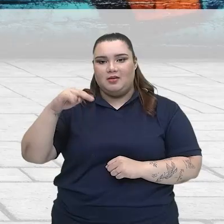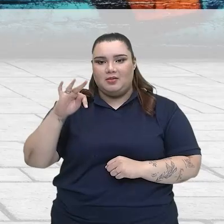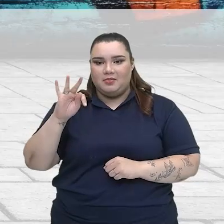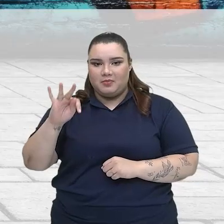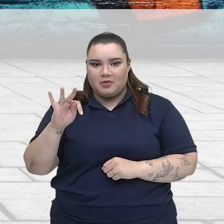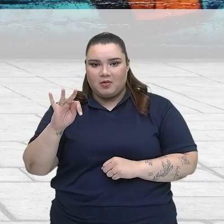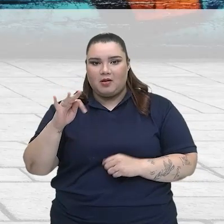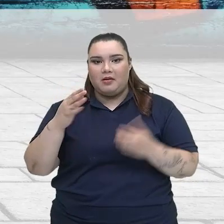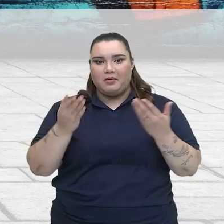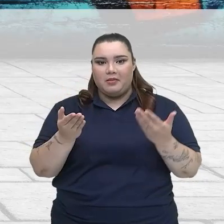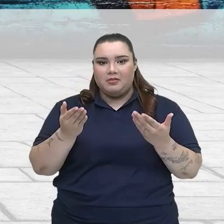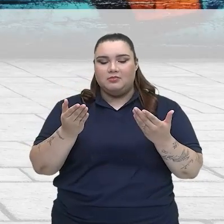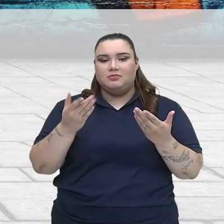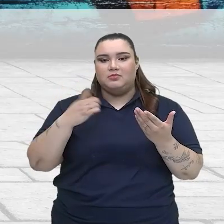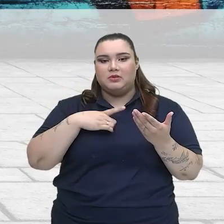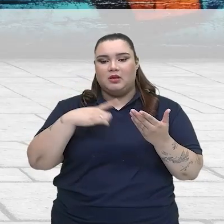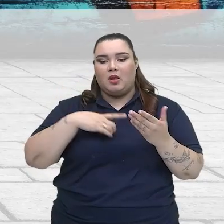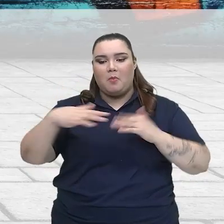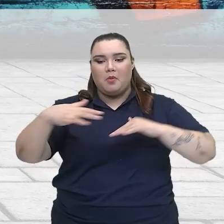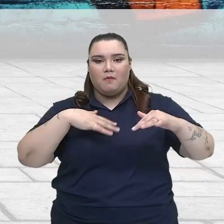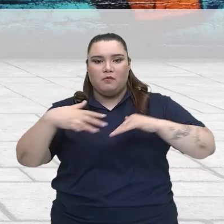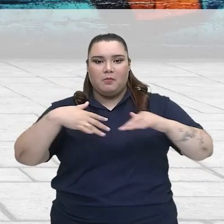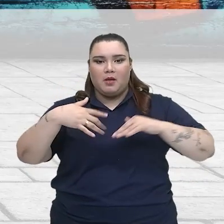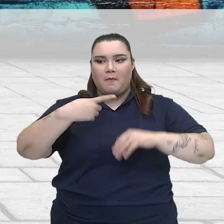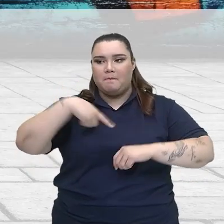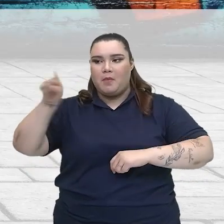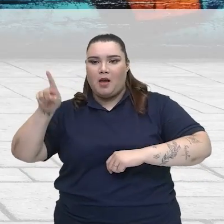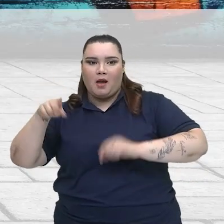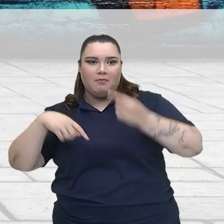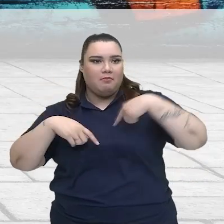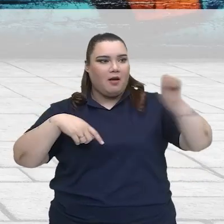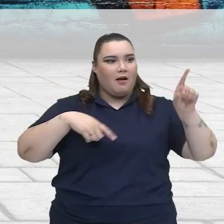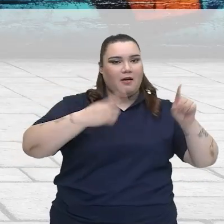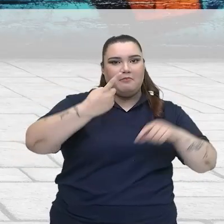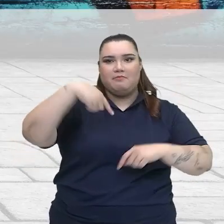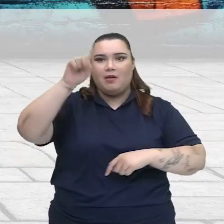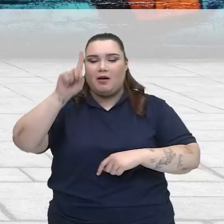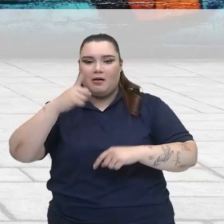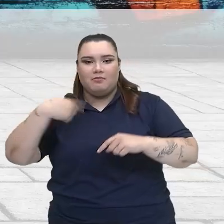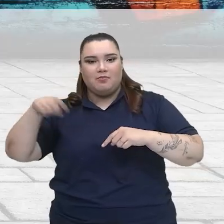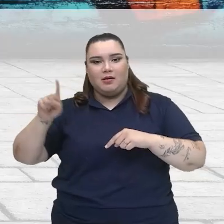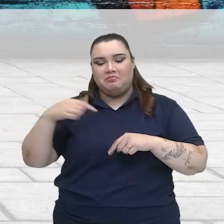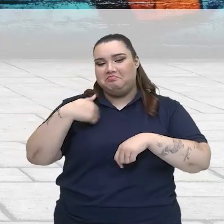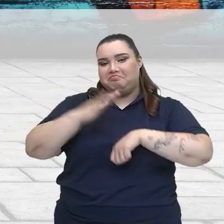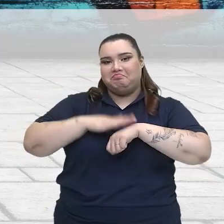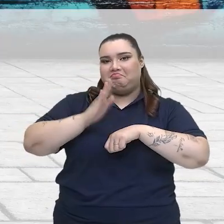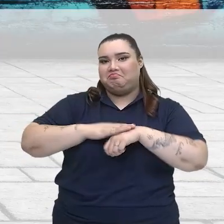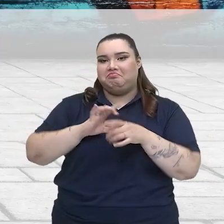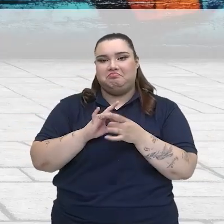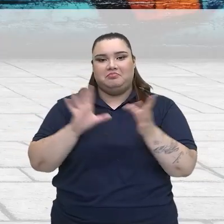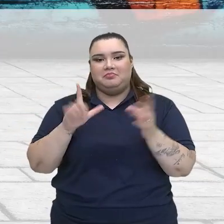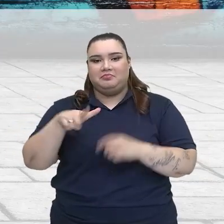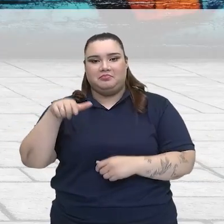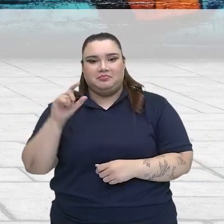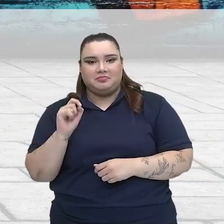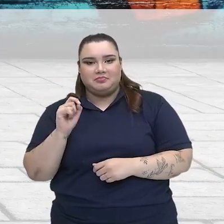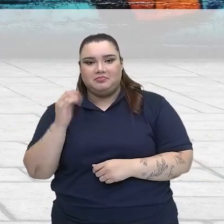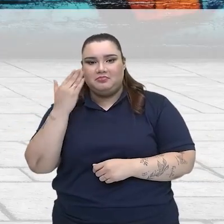Point em si é apontar, ou seja, eu aponto em direções que eu